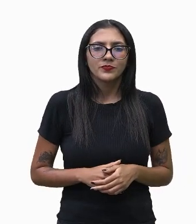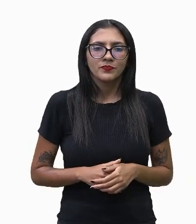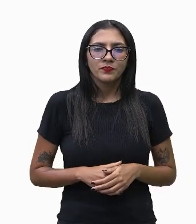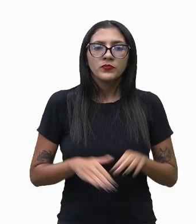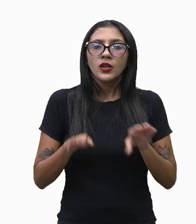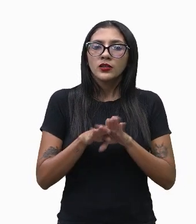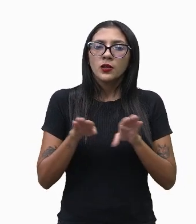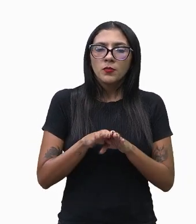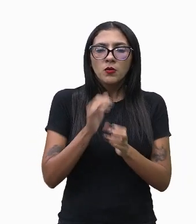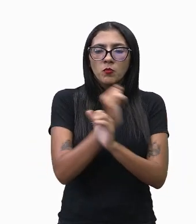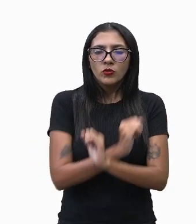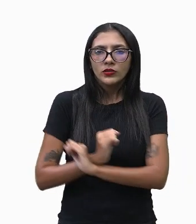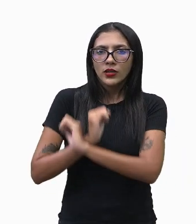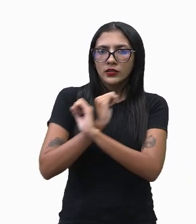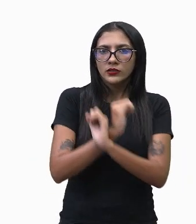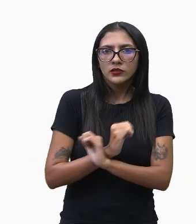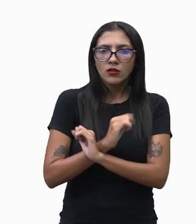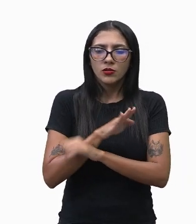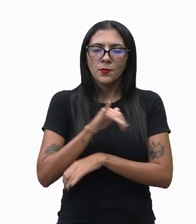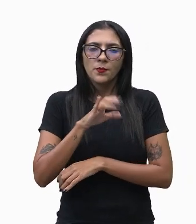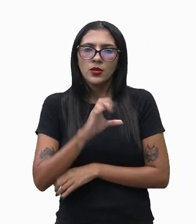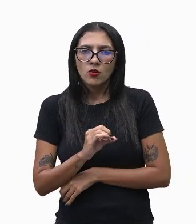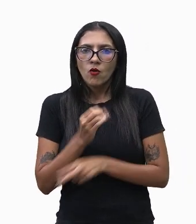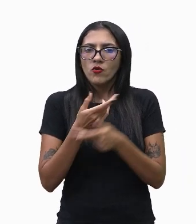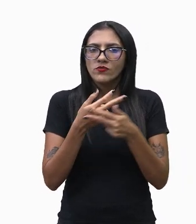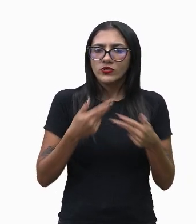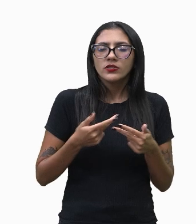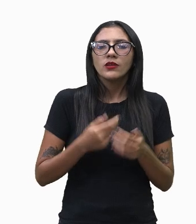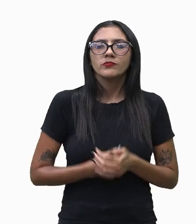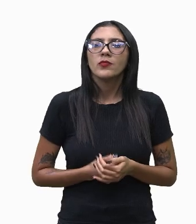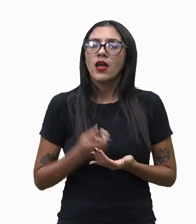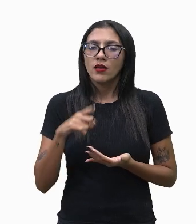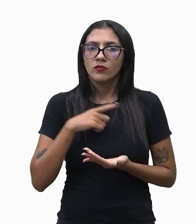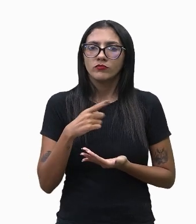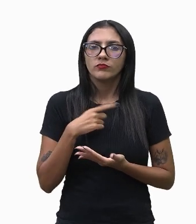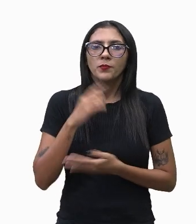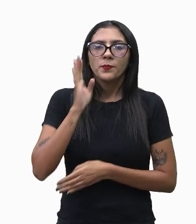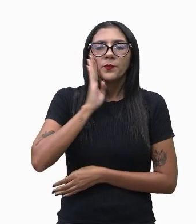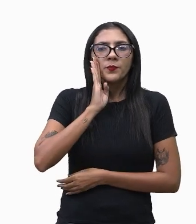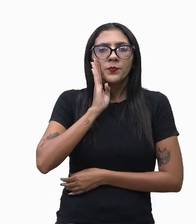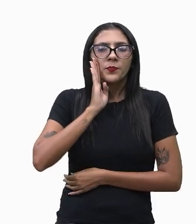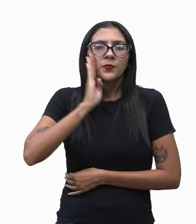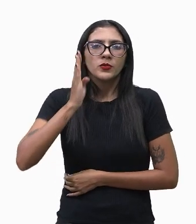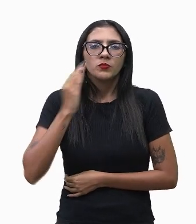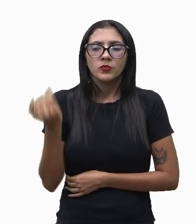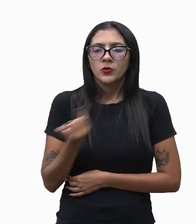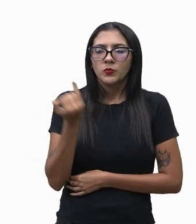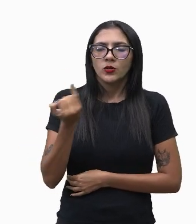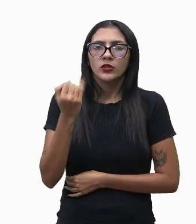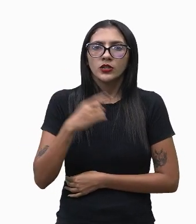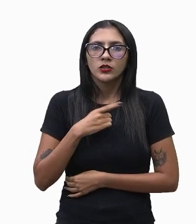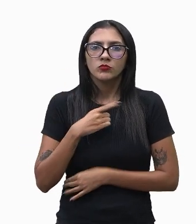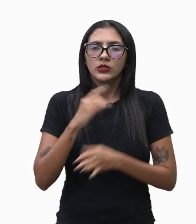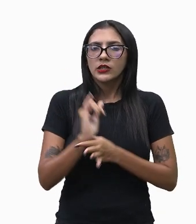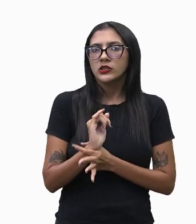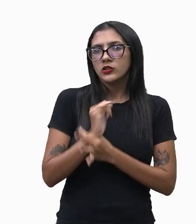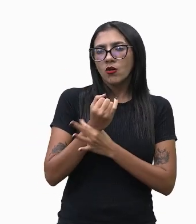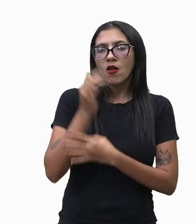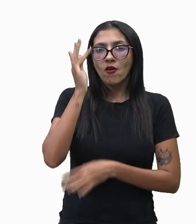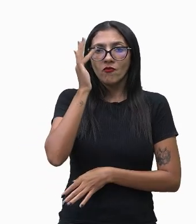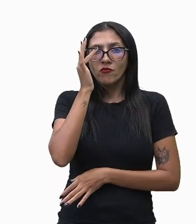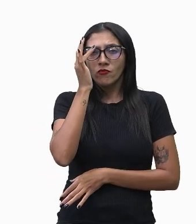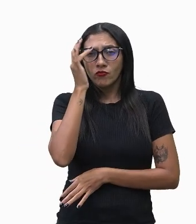da biodiversidade. Ela foi destacada como prioridade essencial para assegurar um futuro